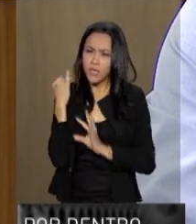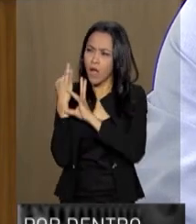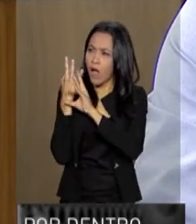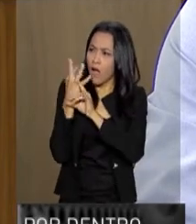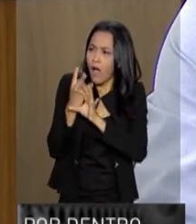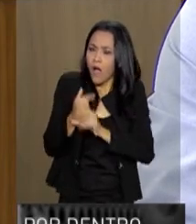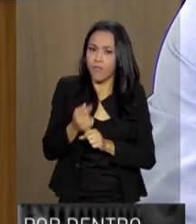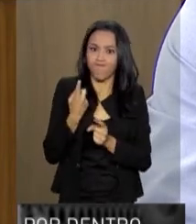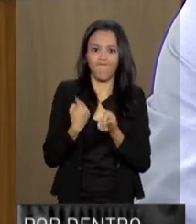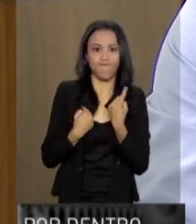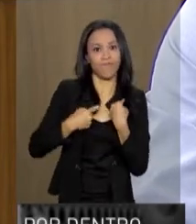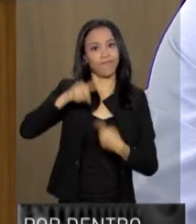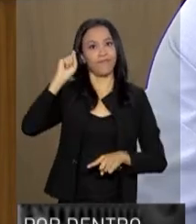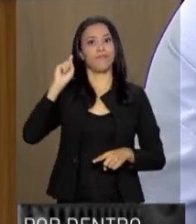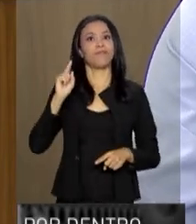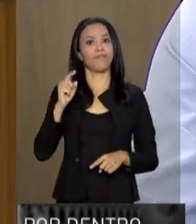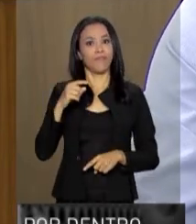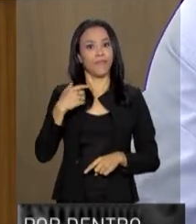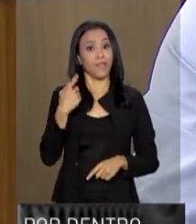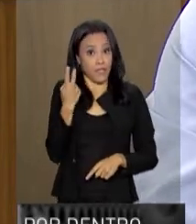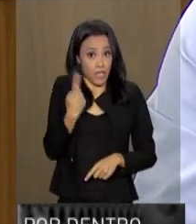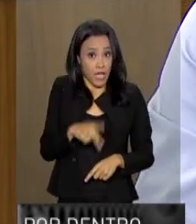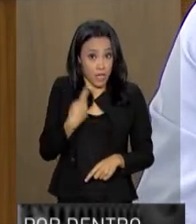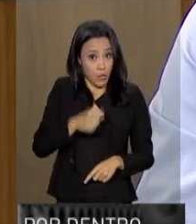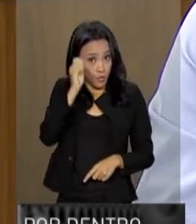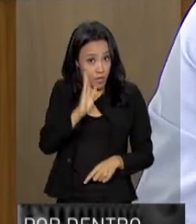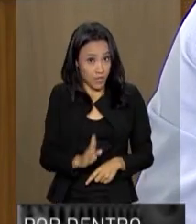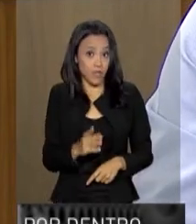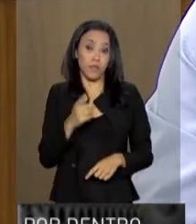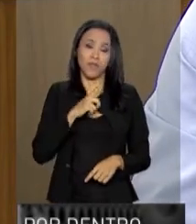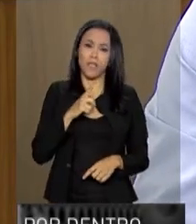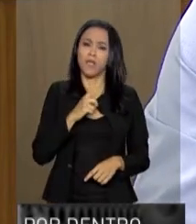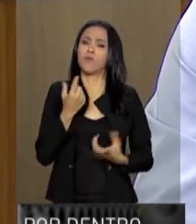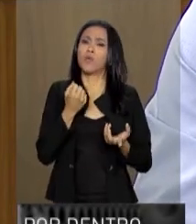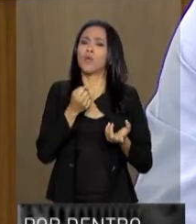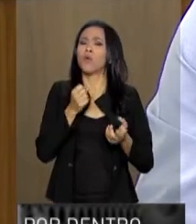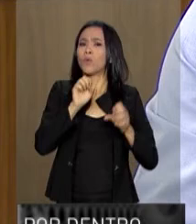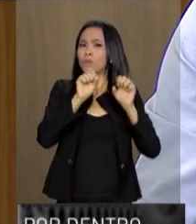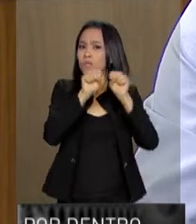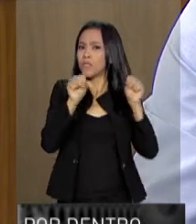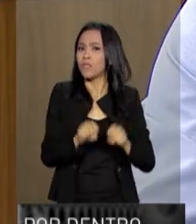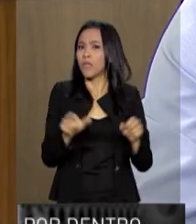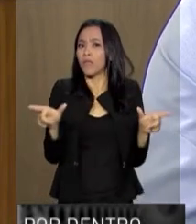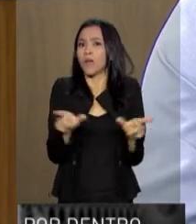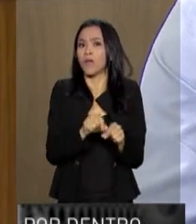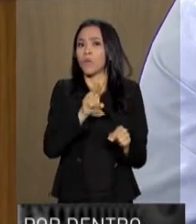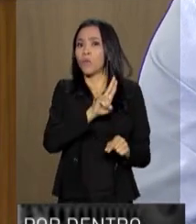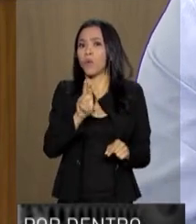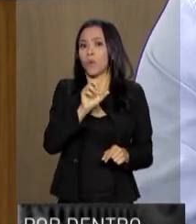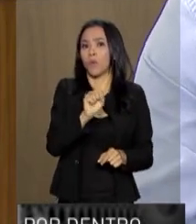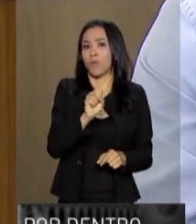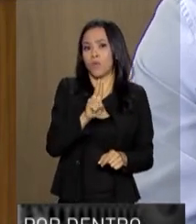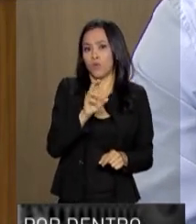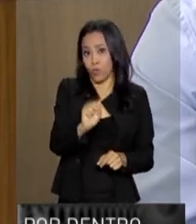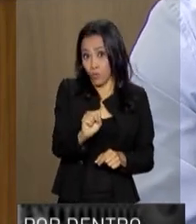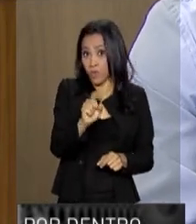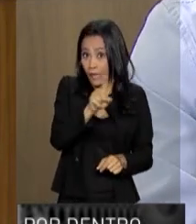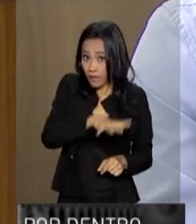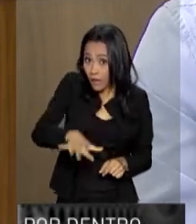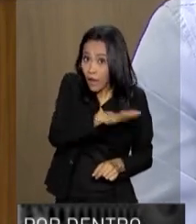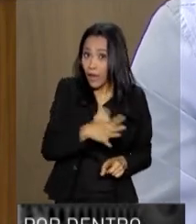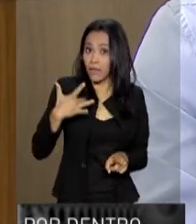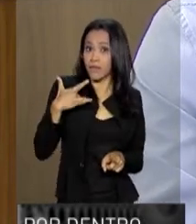implantação de sistemas nacionais a exemplo do sistema único de saúde que é o principal sistema público